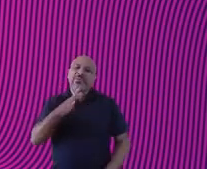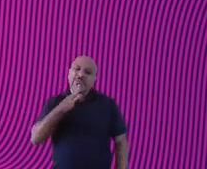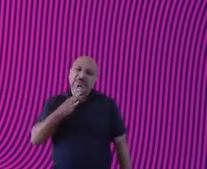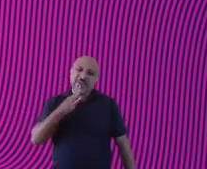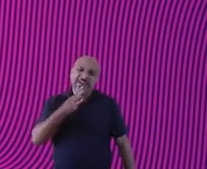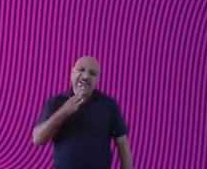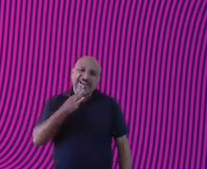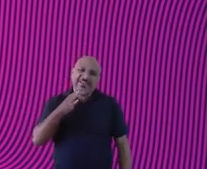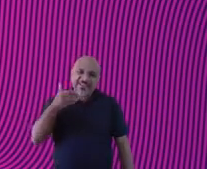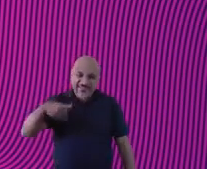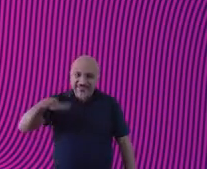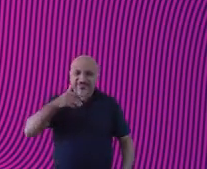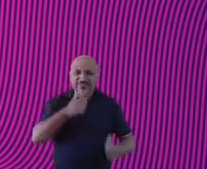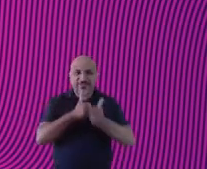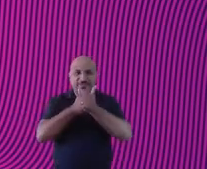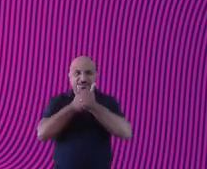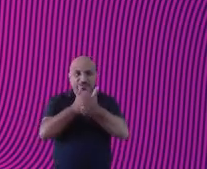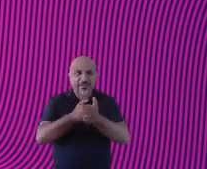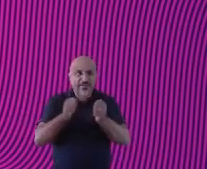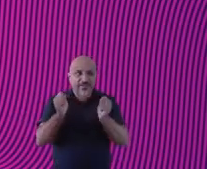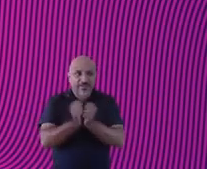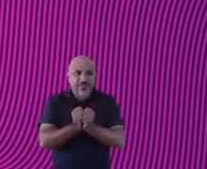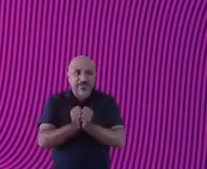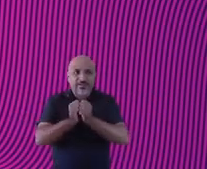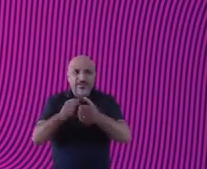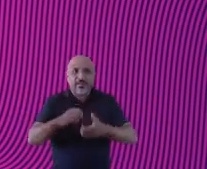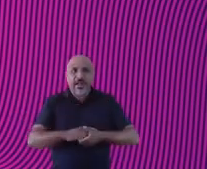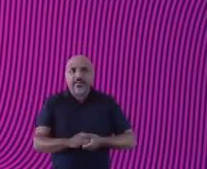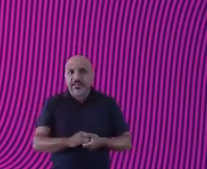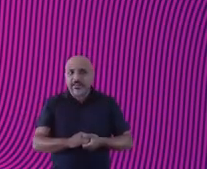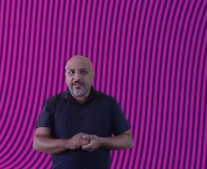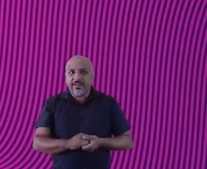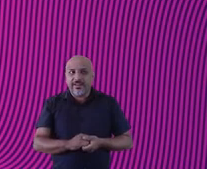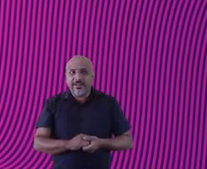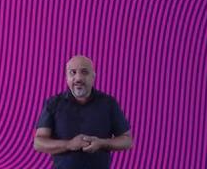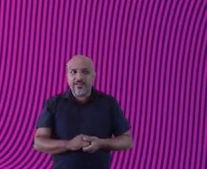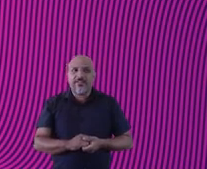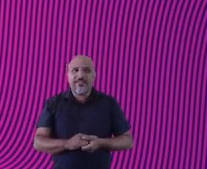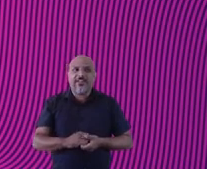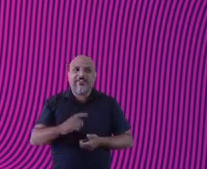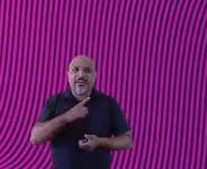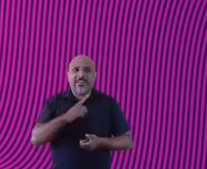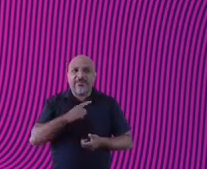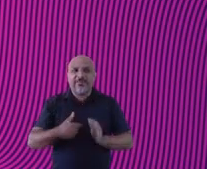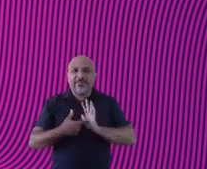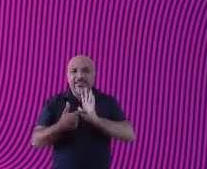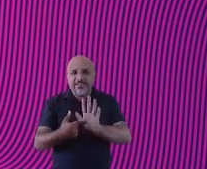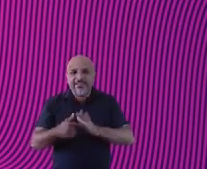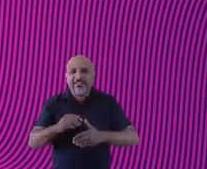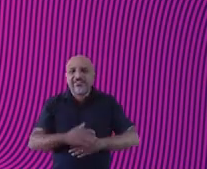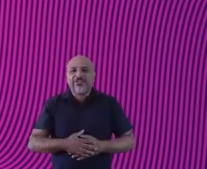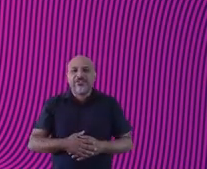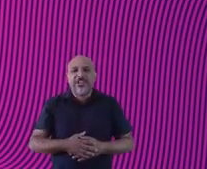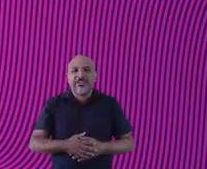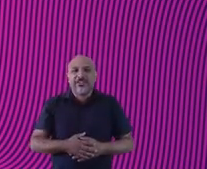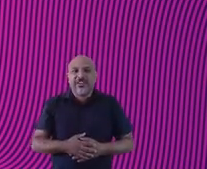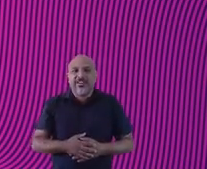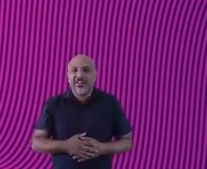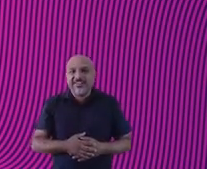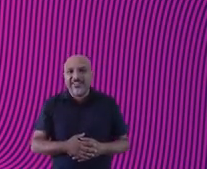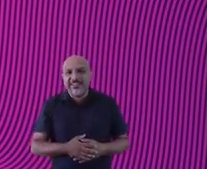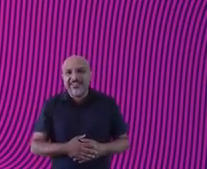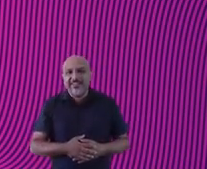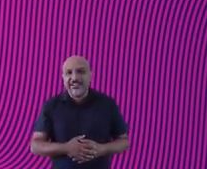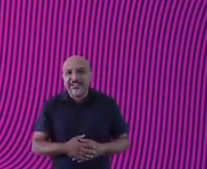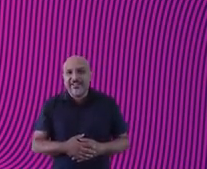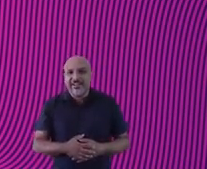estamos acompanhando juntos o caso, eu não vi a apresentação, mas é um caso bastante interessante, eu acharia legal. Se o Antônio tiver muita dificuldade,